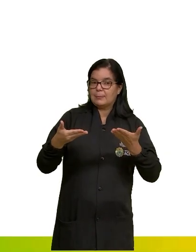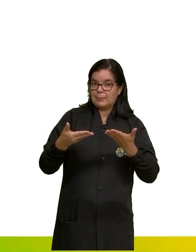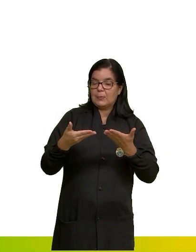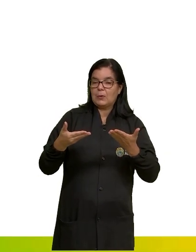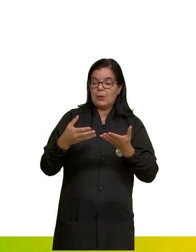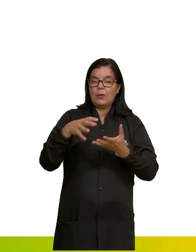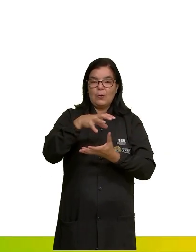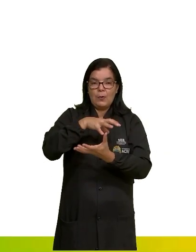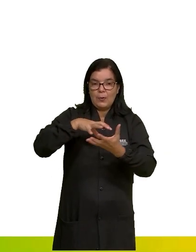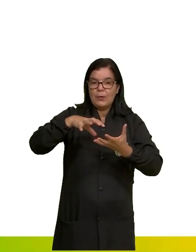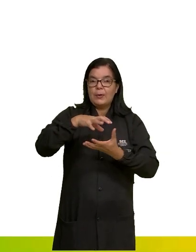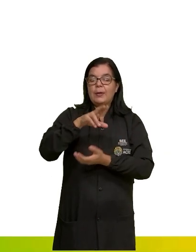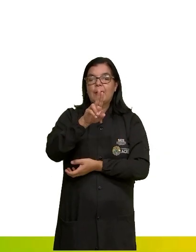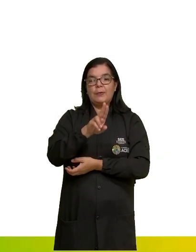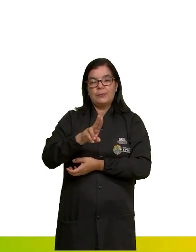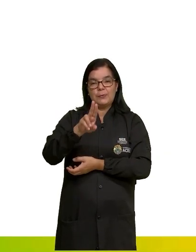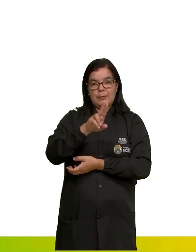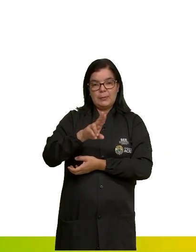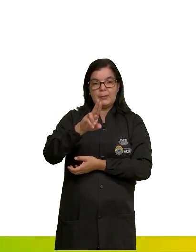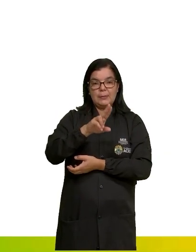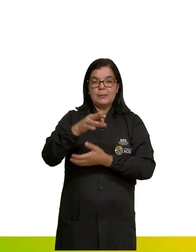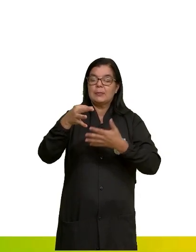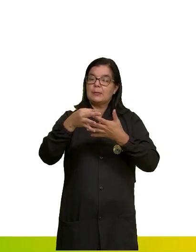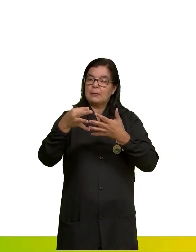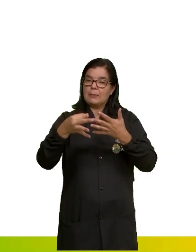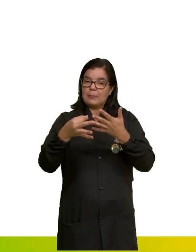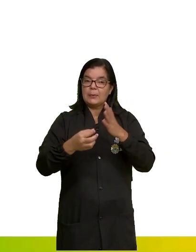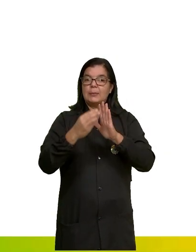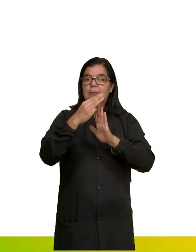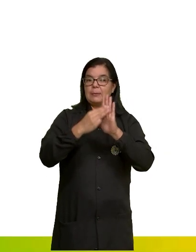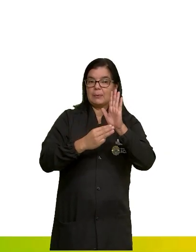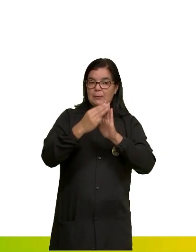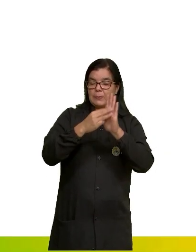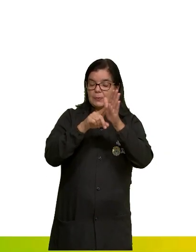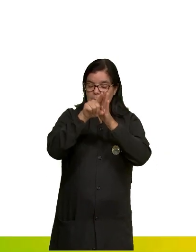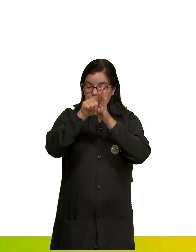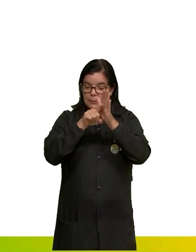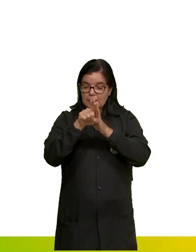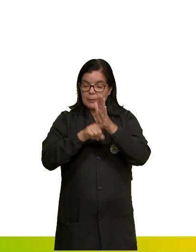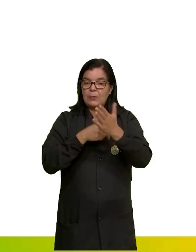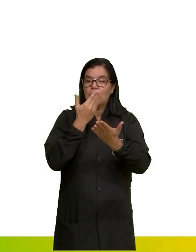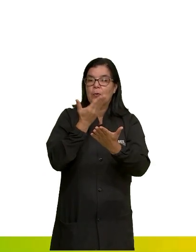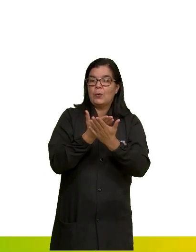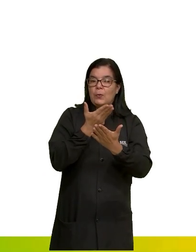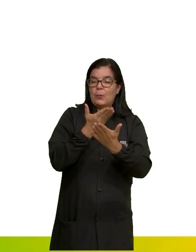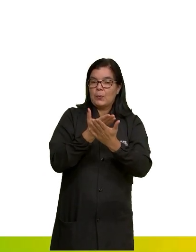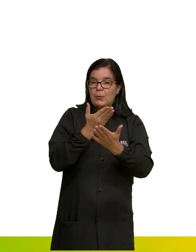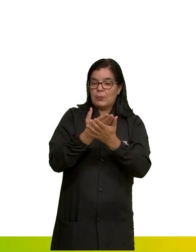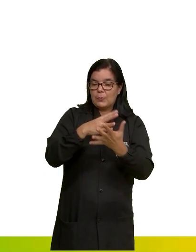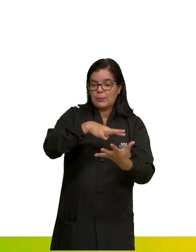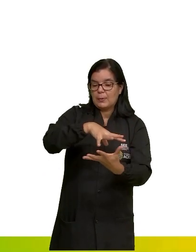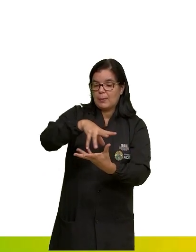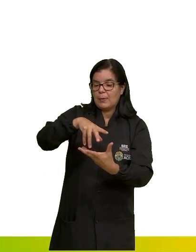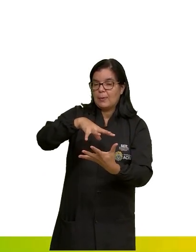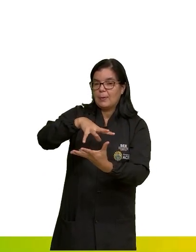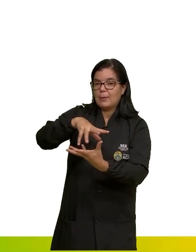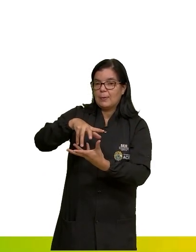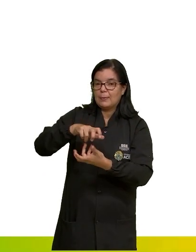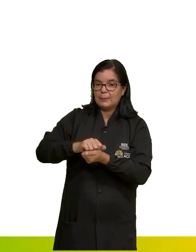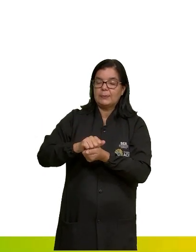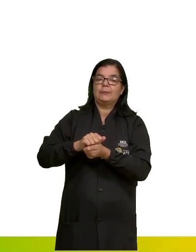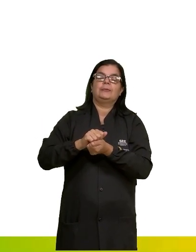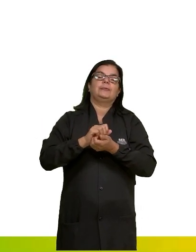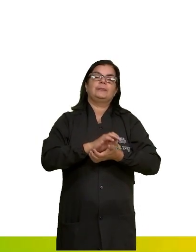Atualmente, a cosmologia utiliza equipamentos e métodos científicos para estudar